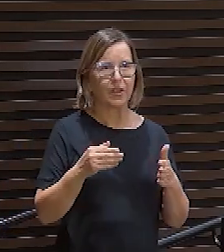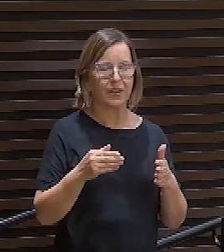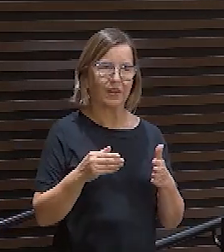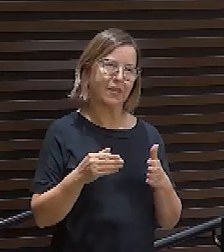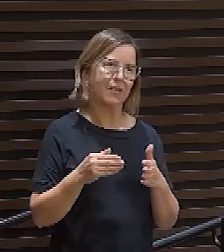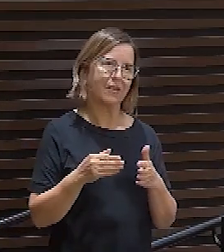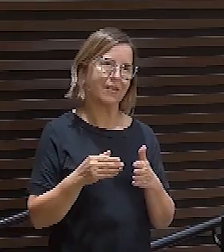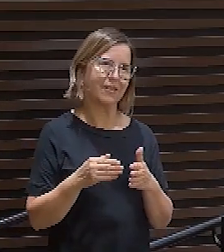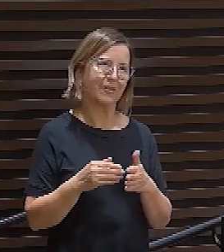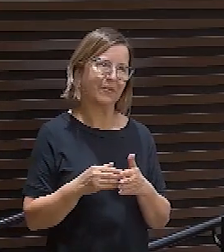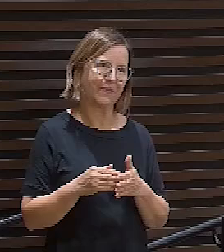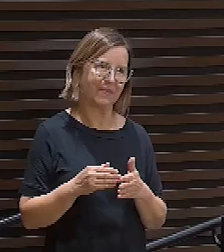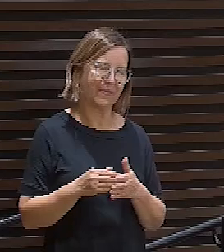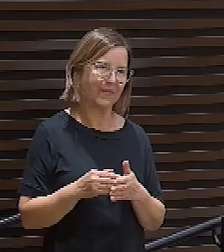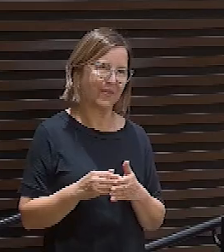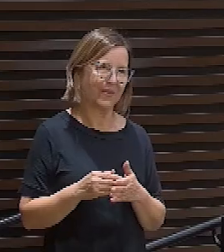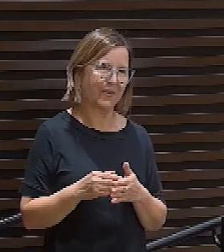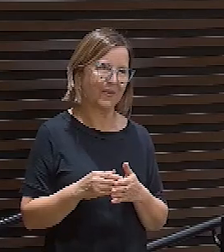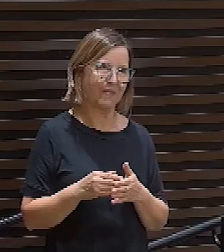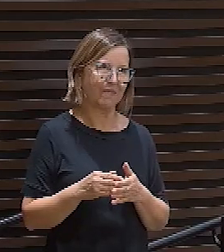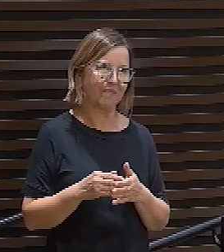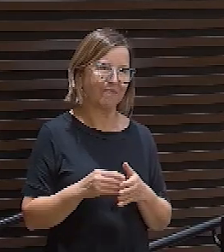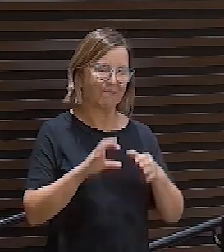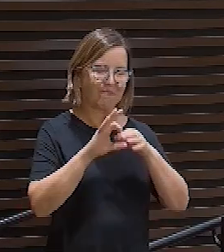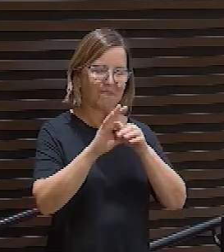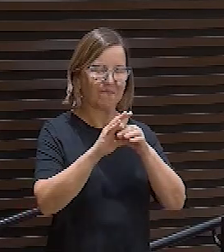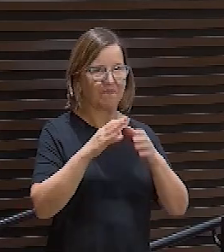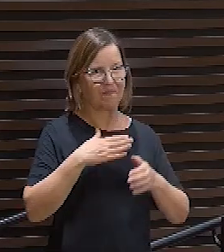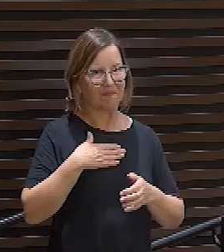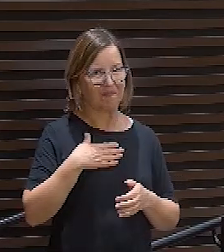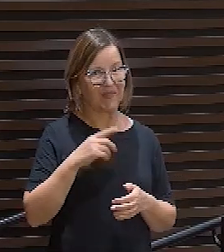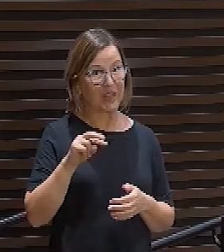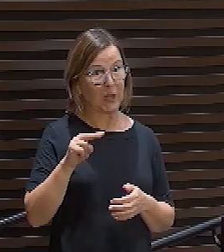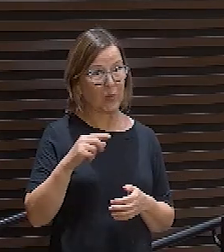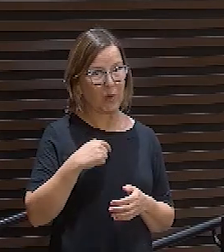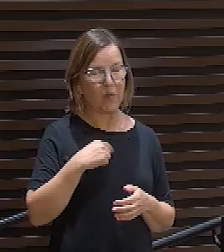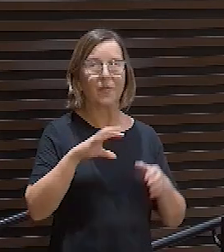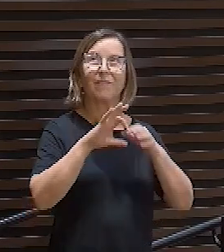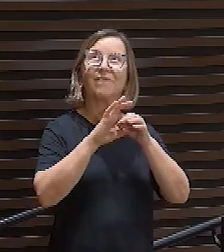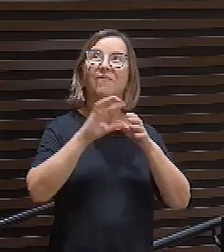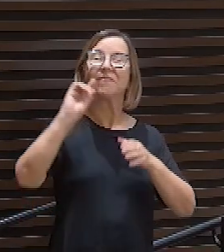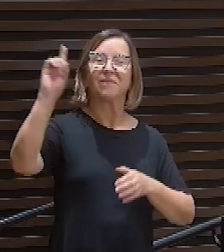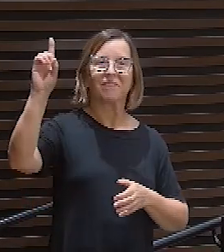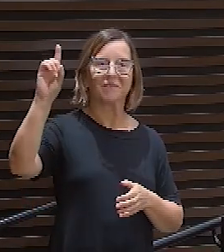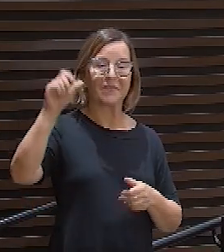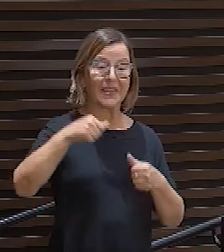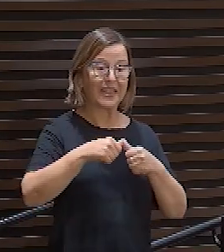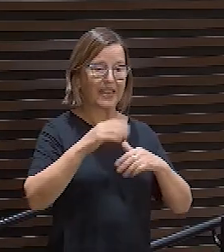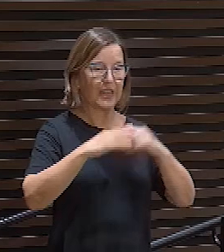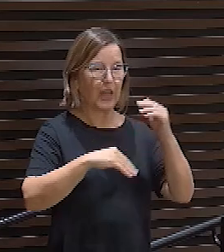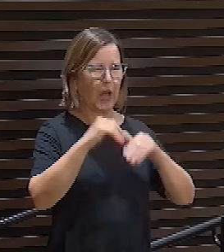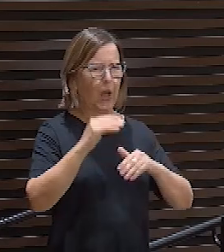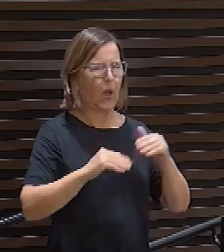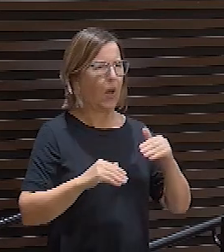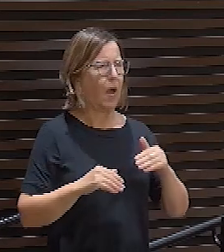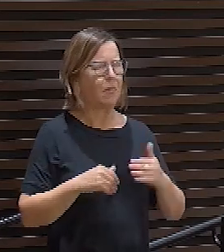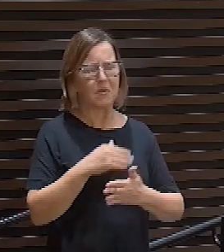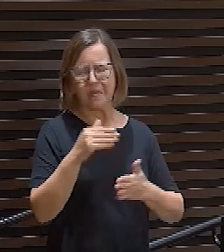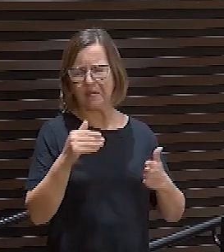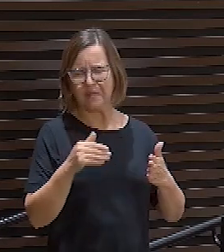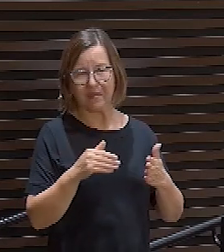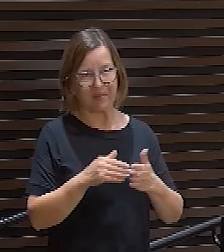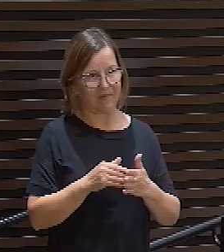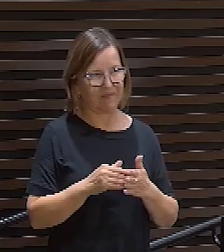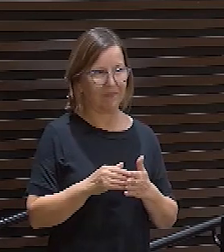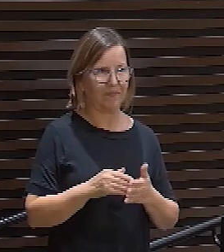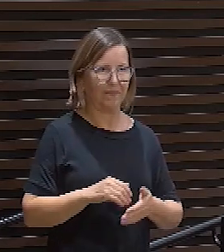obra, ela não entra na nossa cabeça. Ela é suficiente, ela é mais do que suficiente. Ela